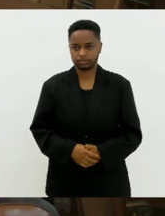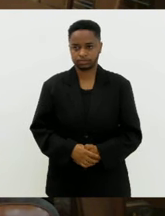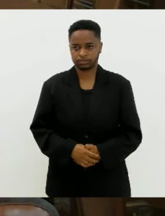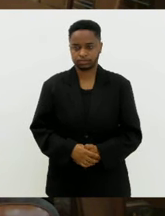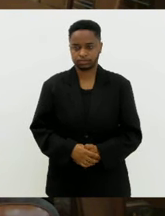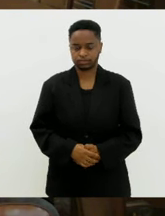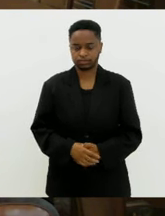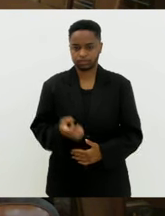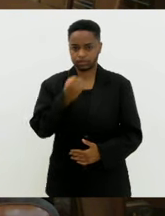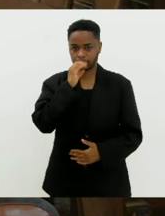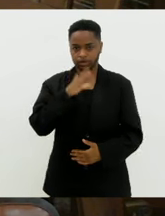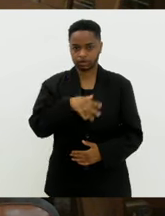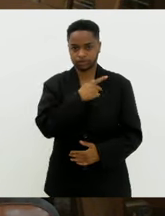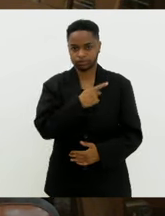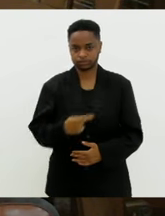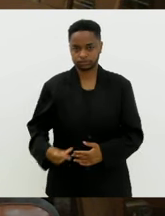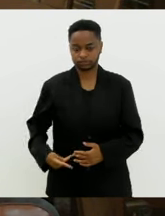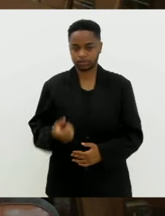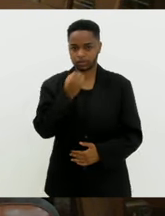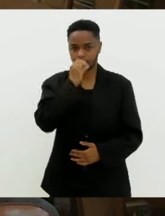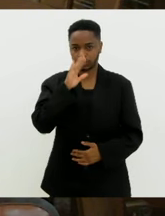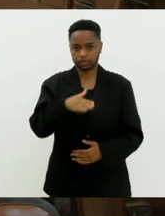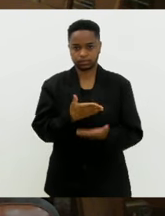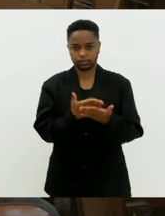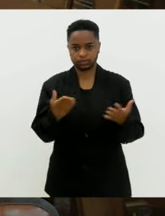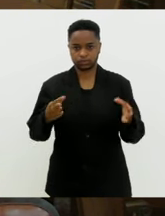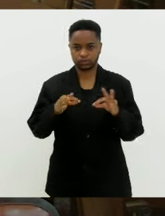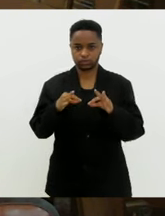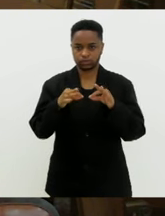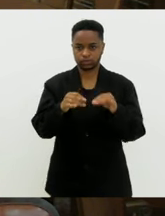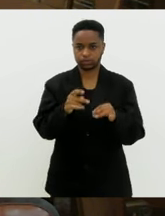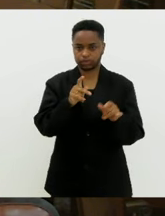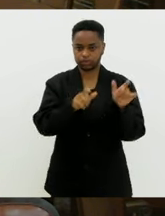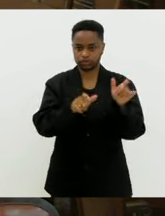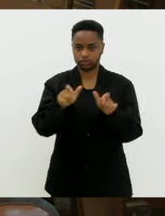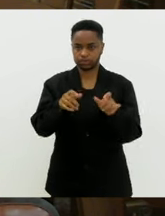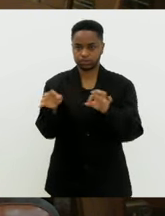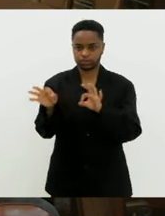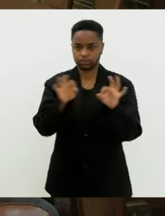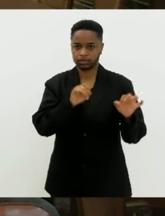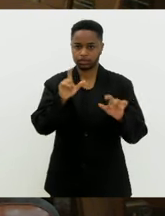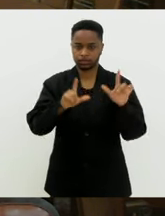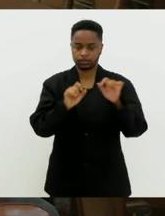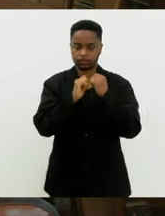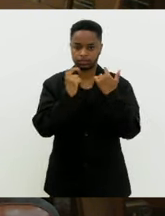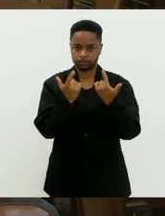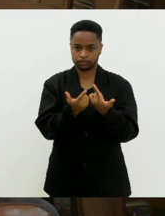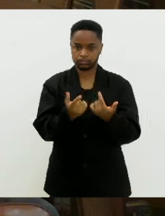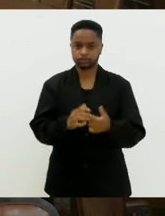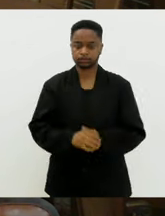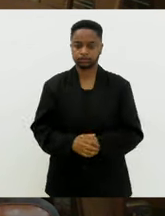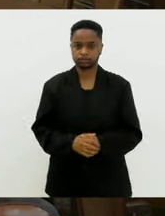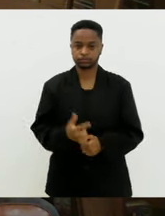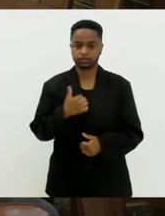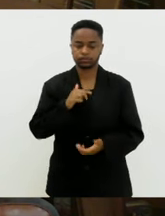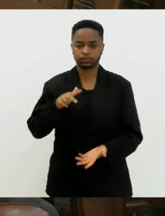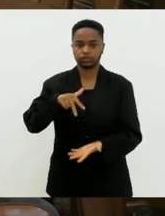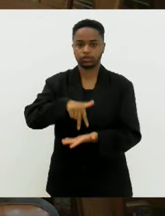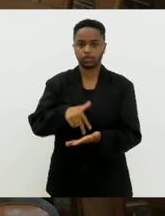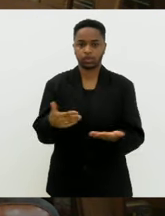Boa tarde, senhor presidente. Boa tarde a todos aqueles que me assistem pela TV Alerge. Eu venho nessa